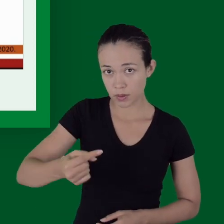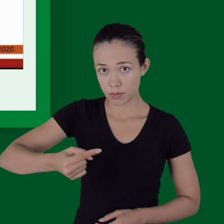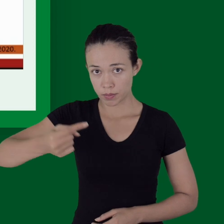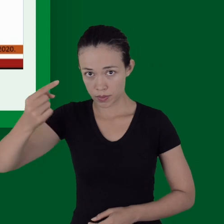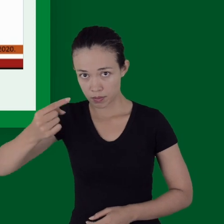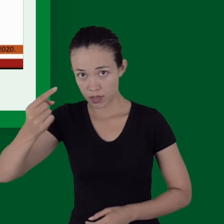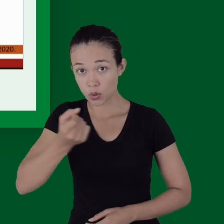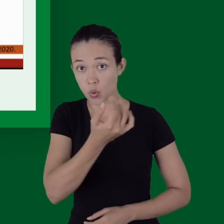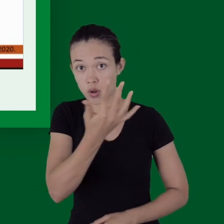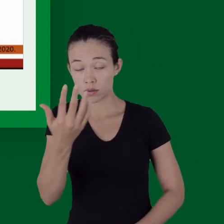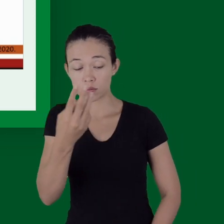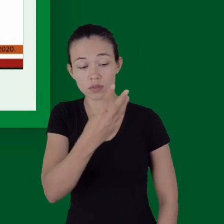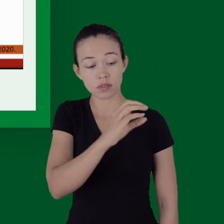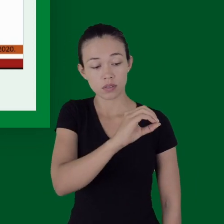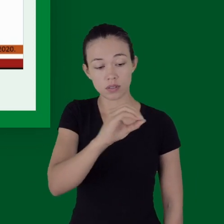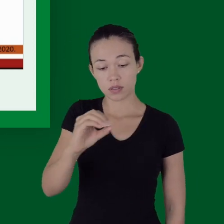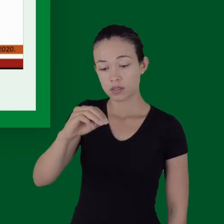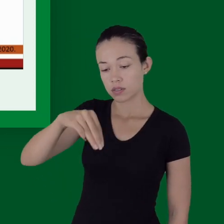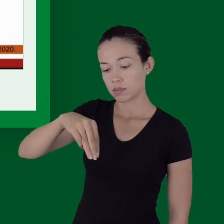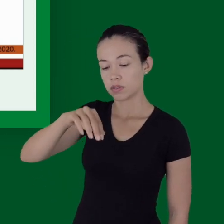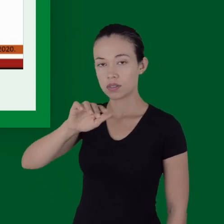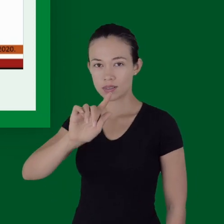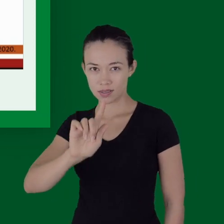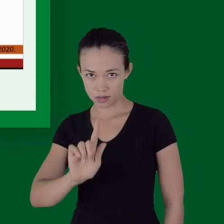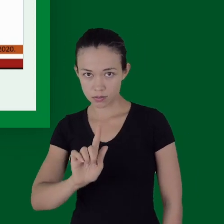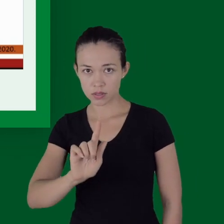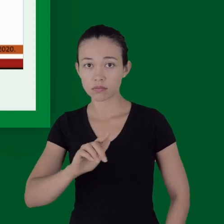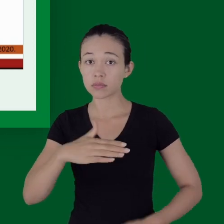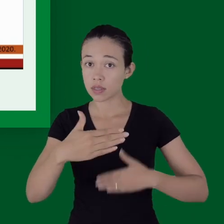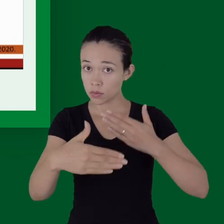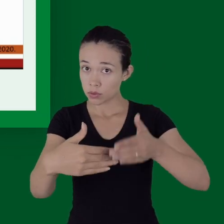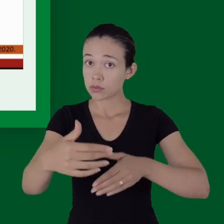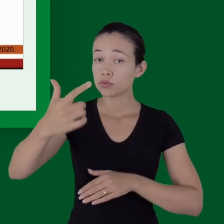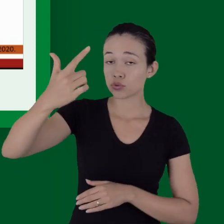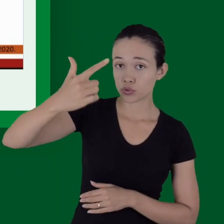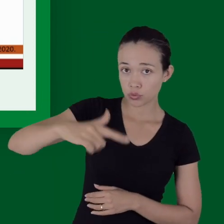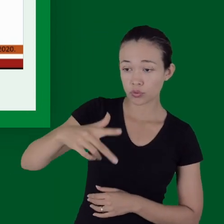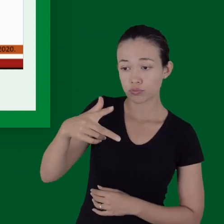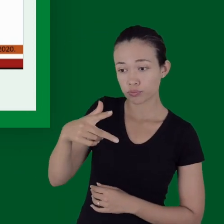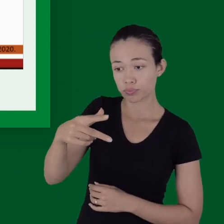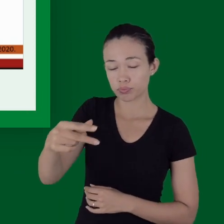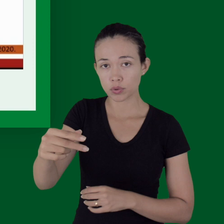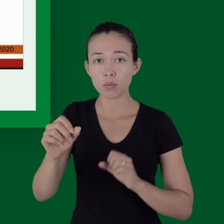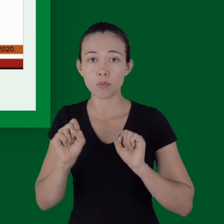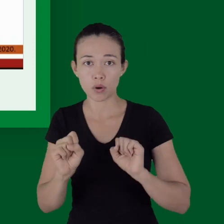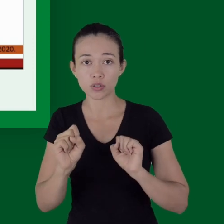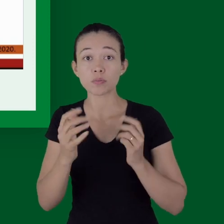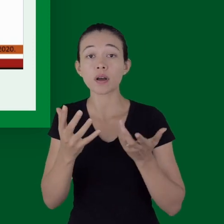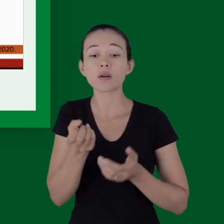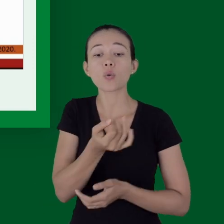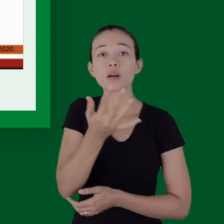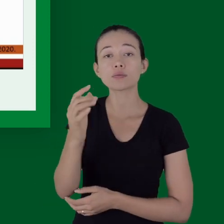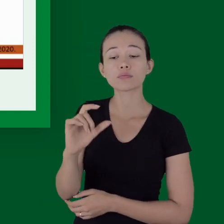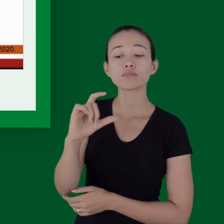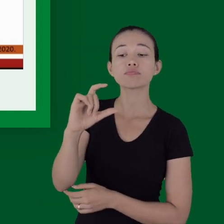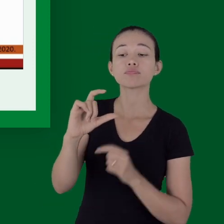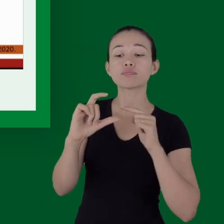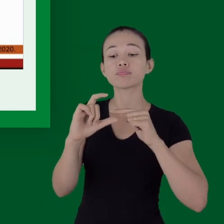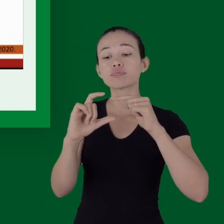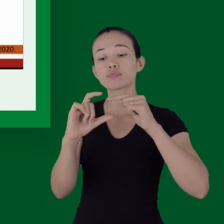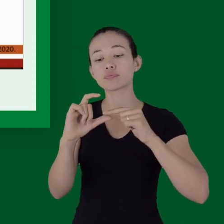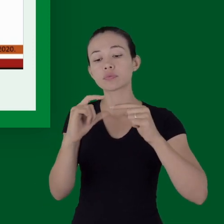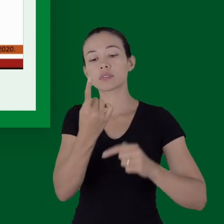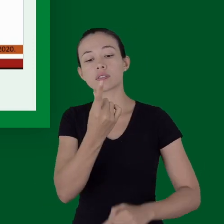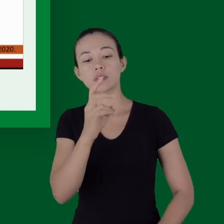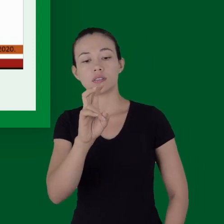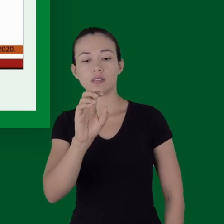de amiodarona, que é 300 miligramas em bolos, e essa dose pode ser repetida mais uma vez